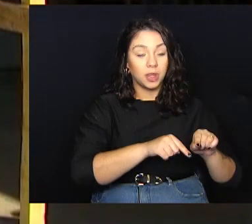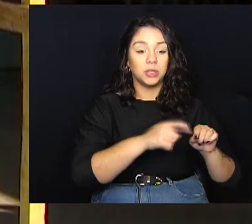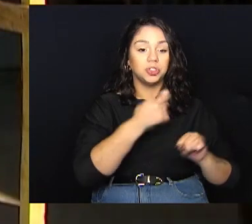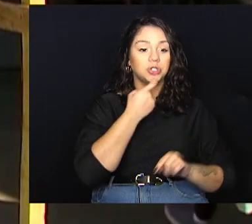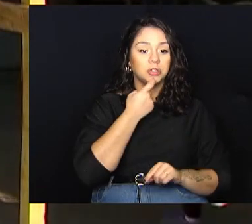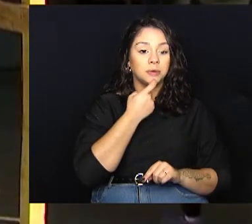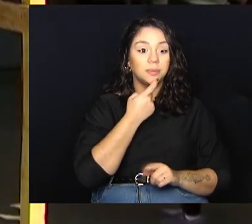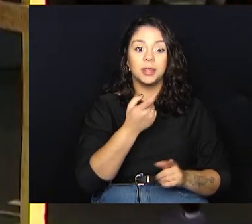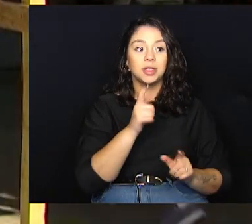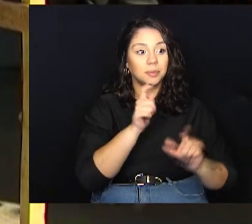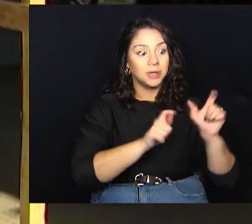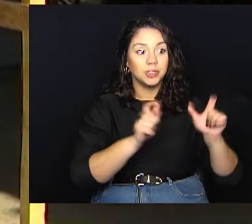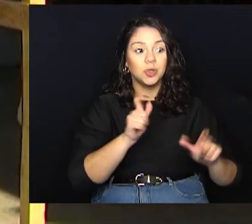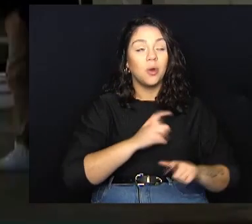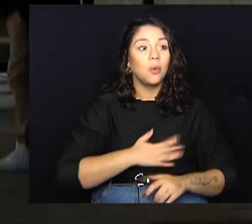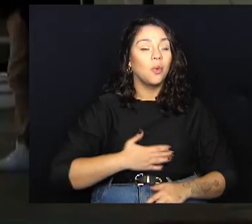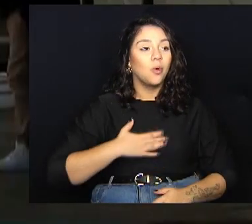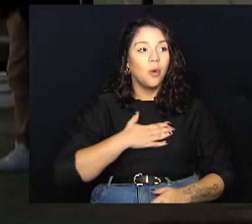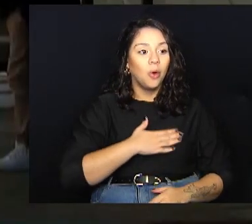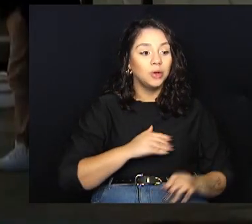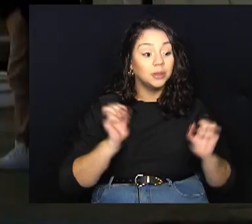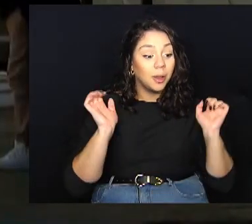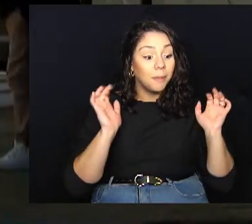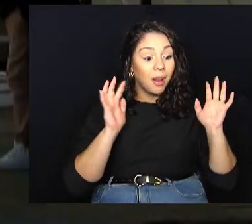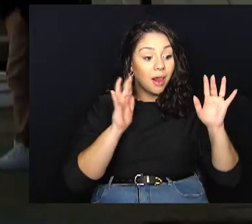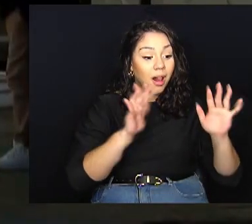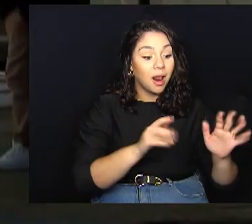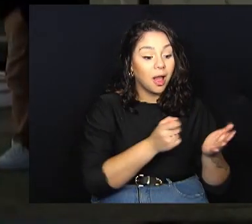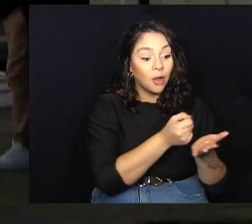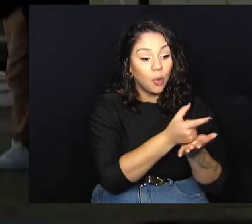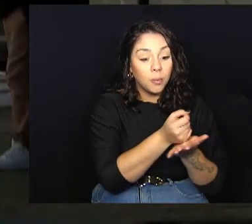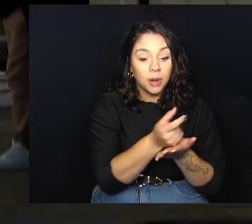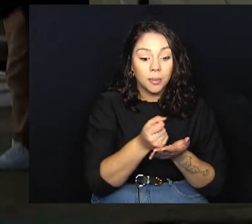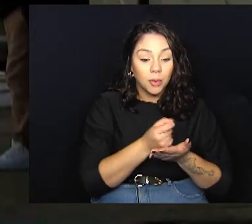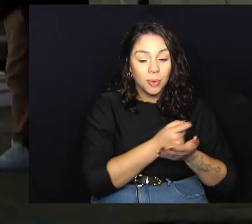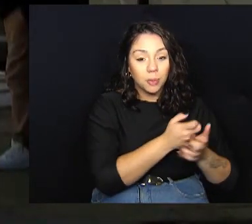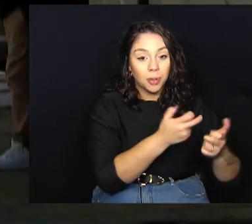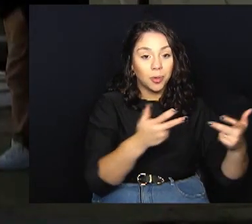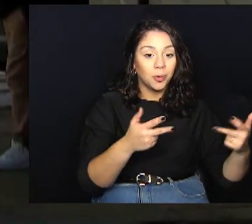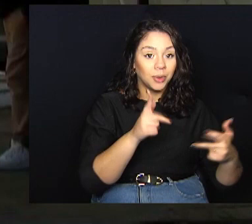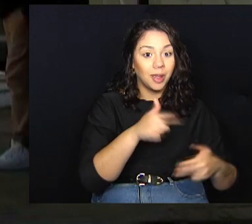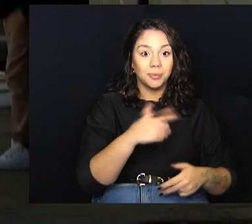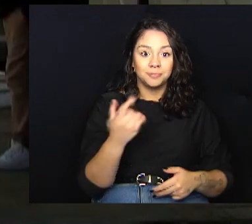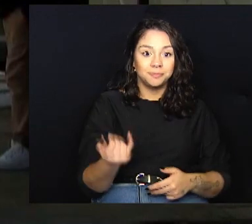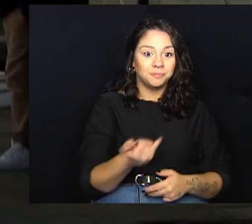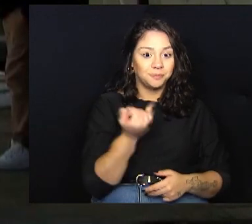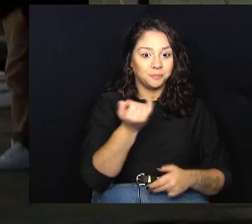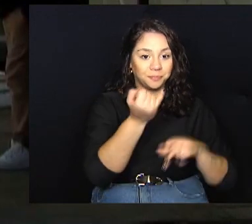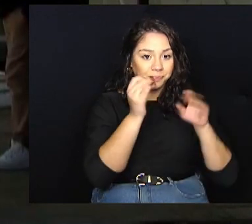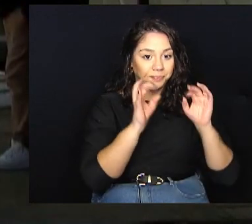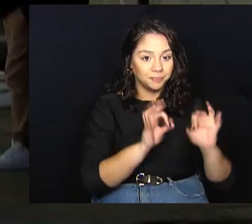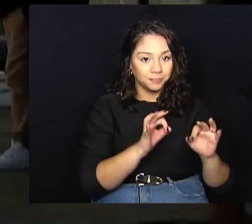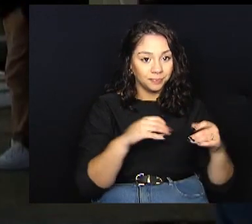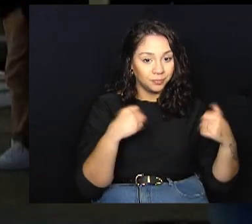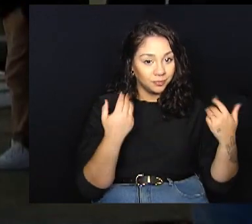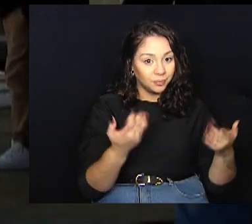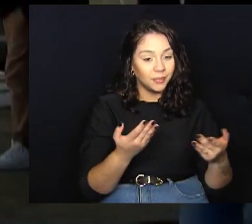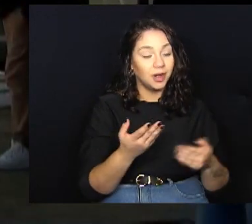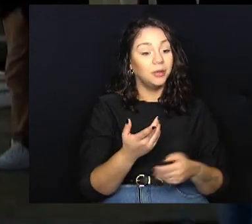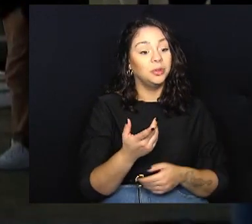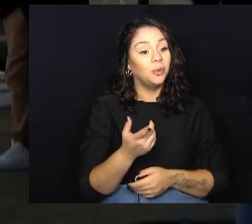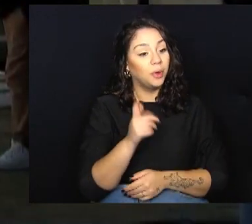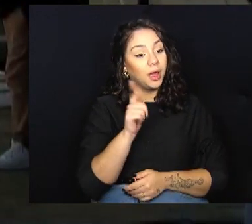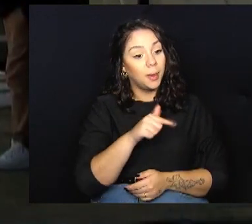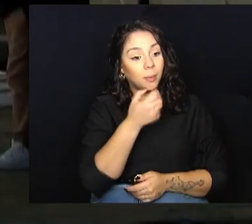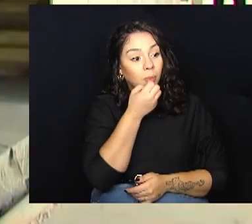quem não gosta de vir ao mercadão fazer compras né Isso é muito importante então é bom que as pessoas